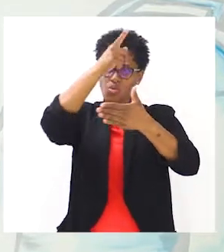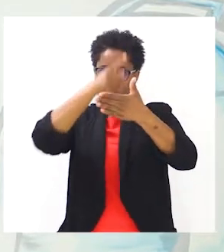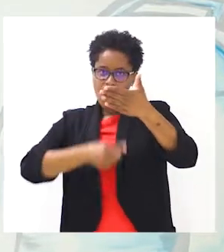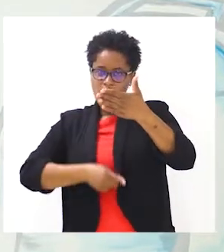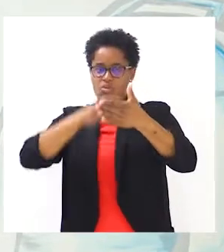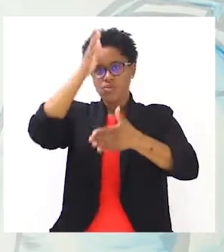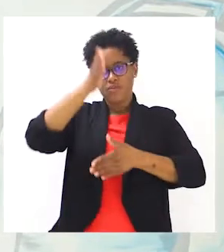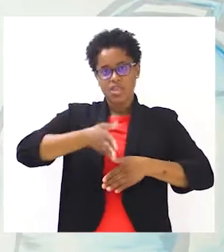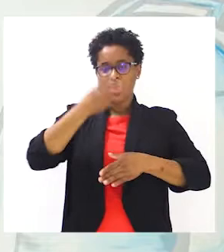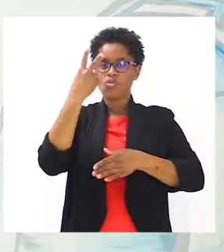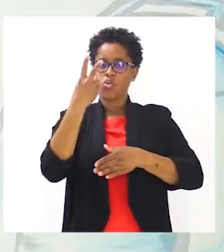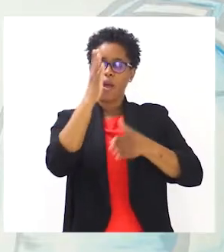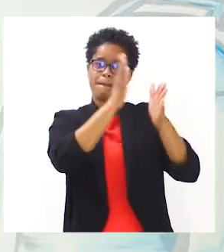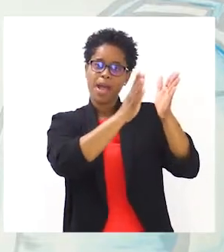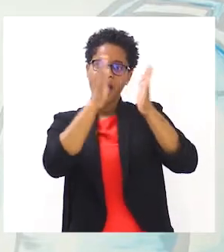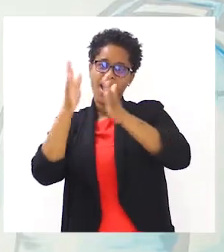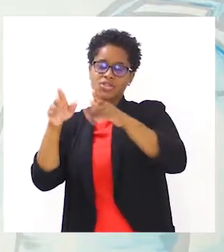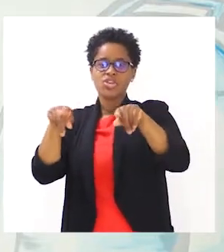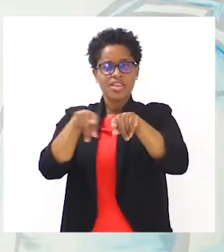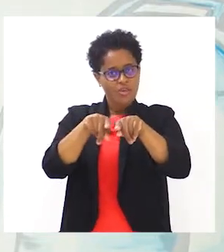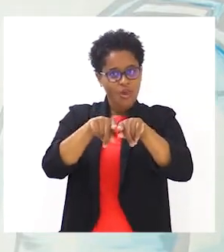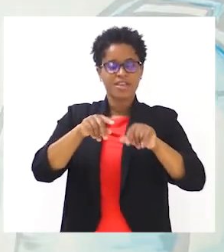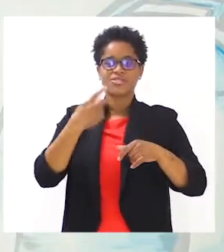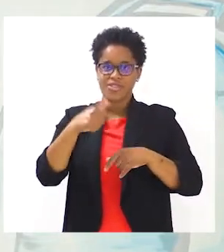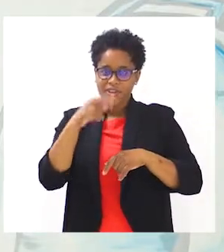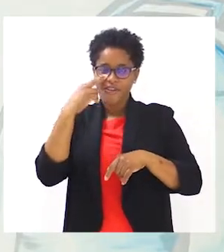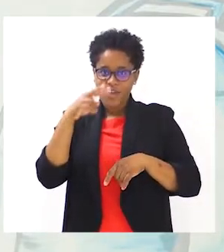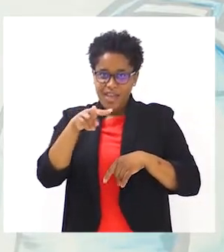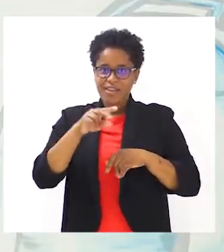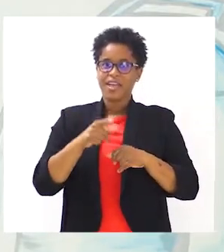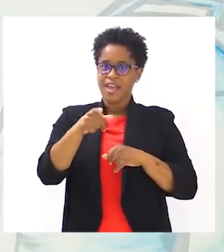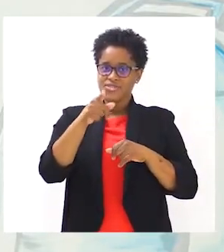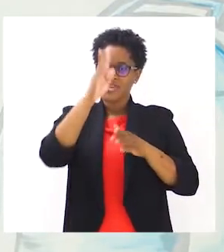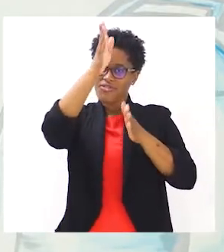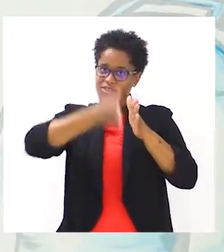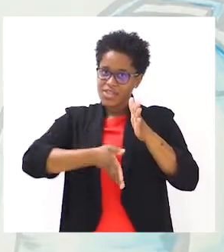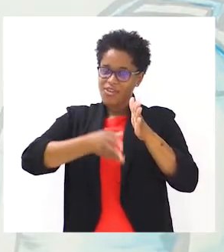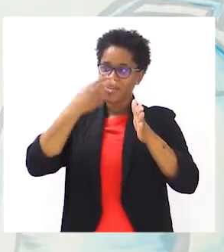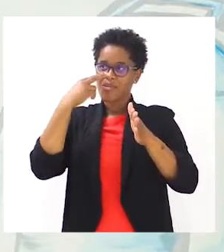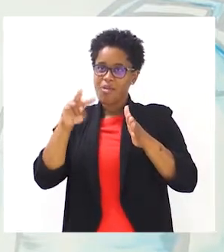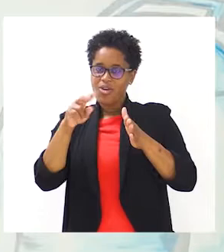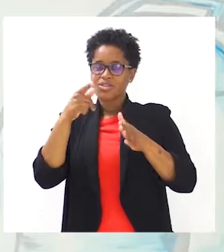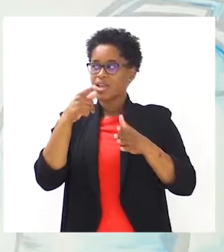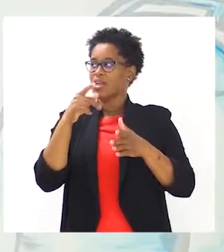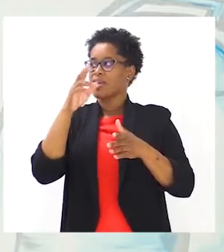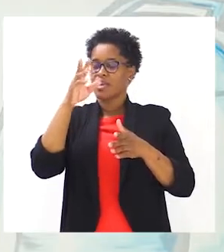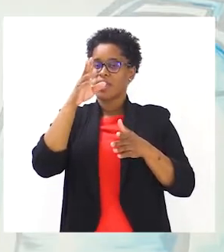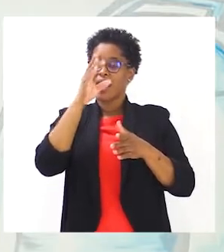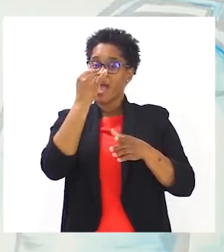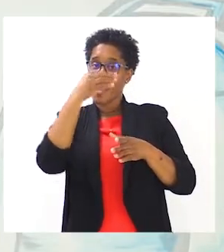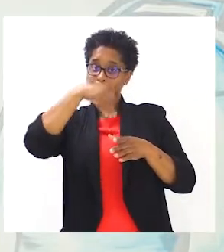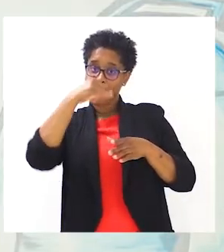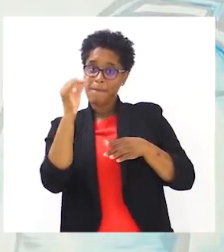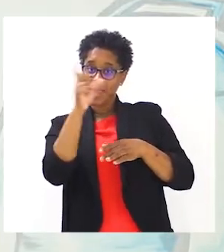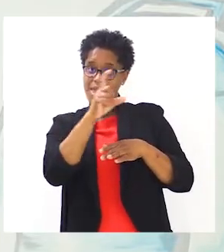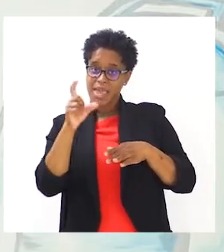mesmo, em 2 partes iguais. Estão a ver? Esta divisão que mostra que a pizza está dividida em